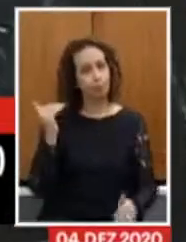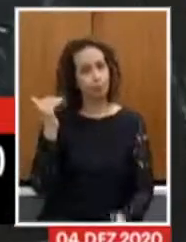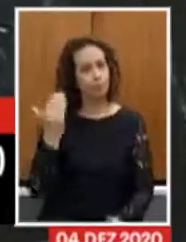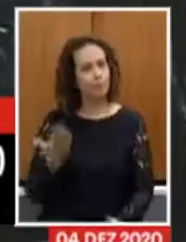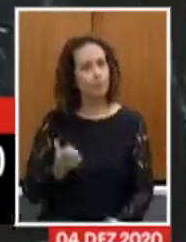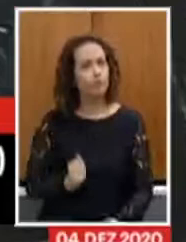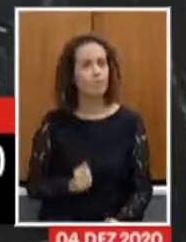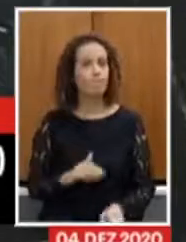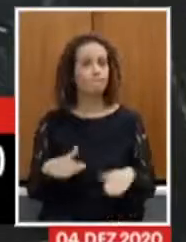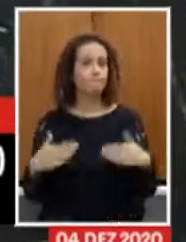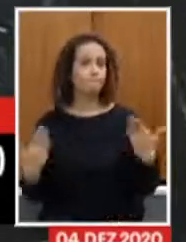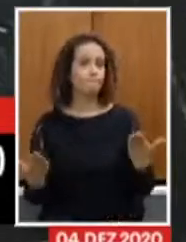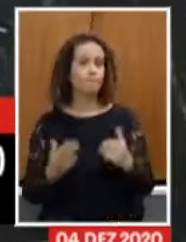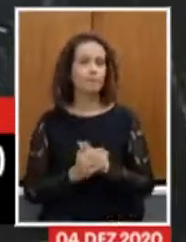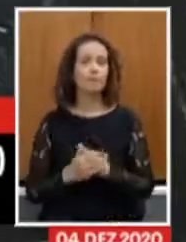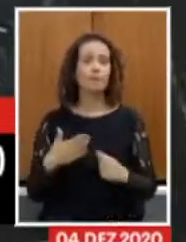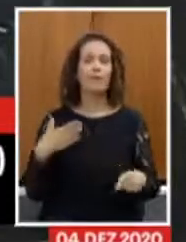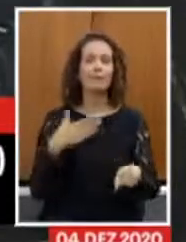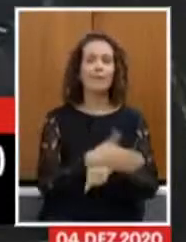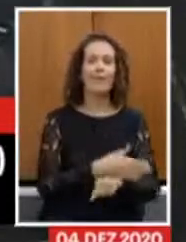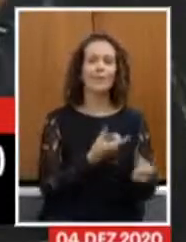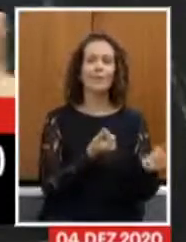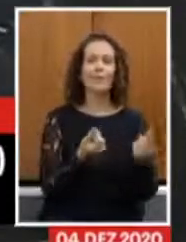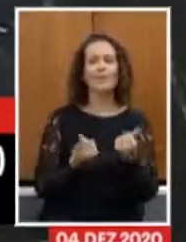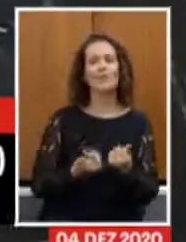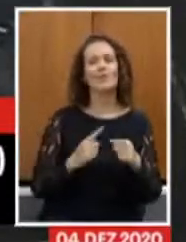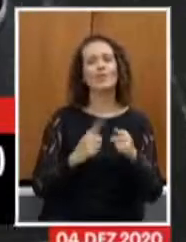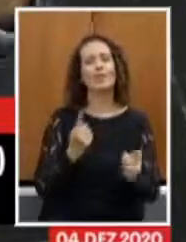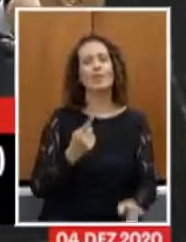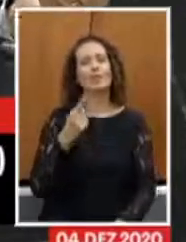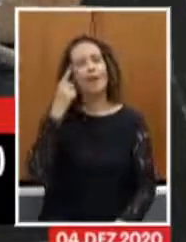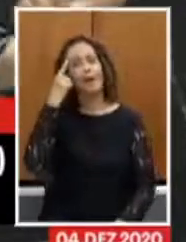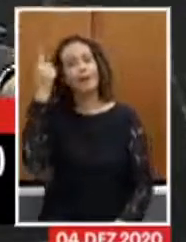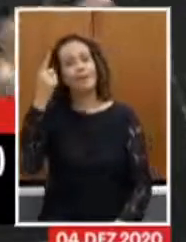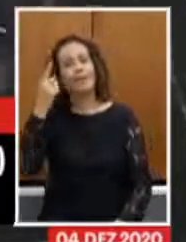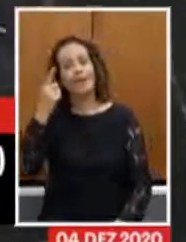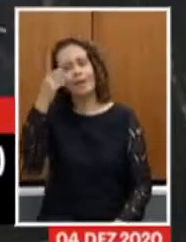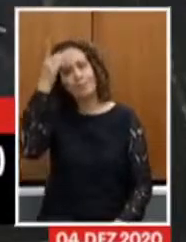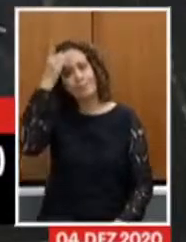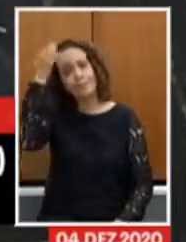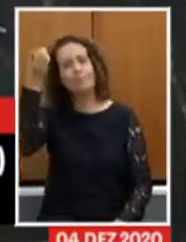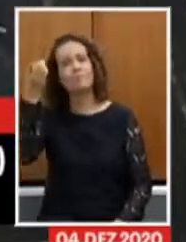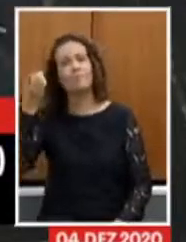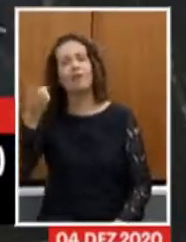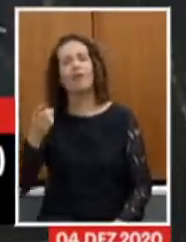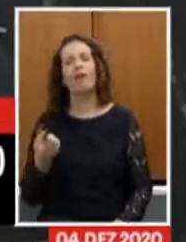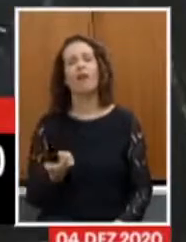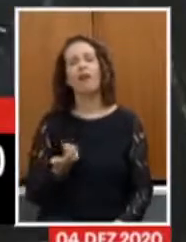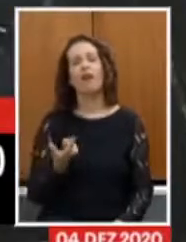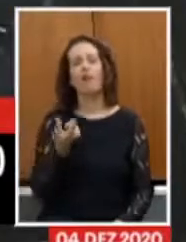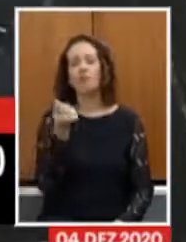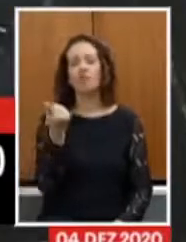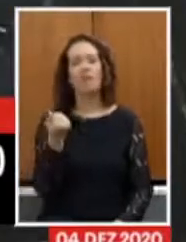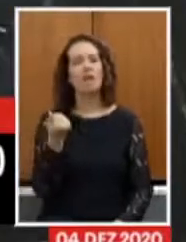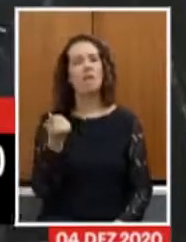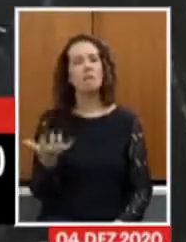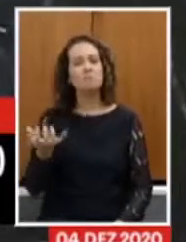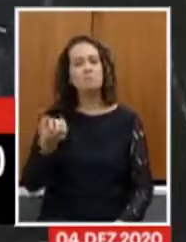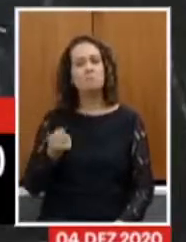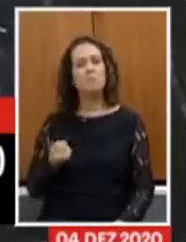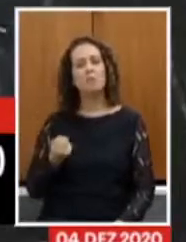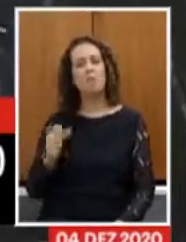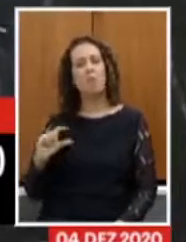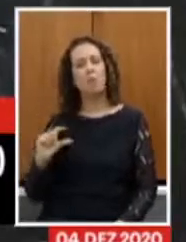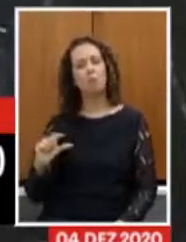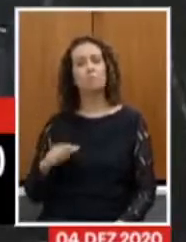seja, eles entraram com capital, mas quem entrou com a bela ideia foi o que menos ganhou. Este projeto vem incentivar,